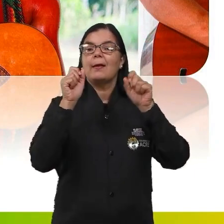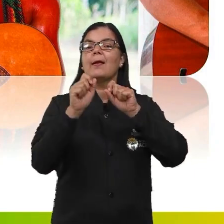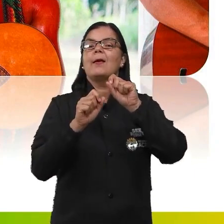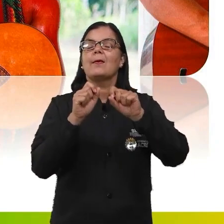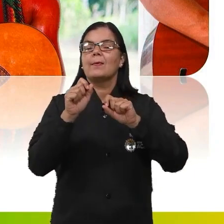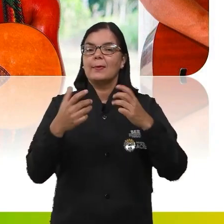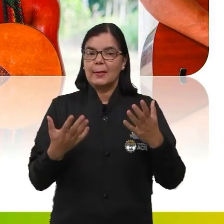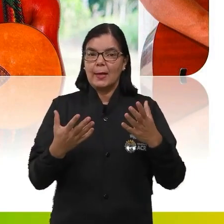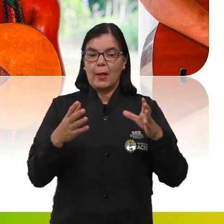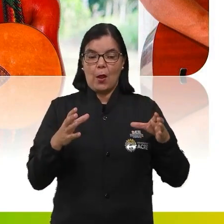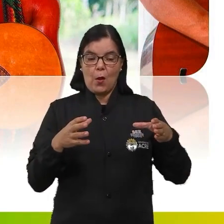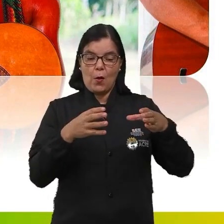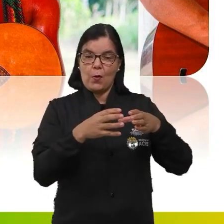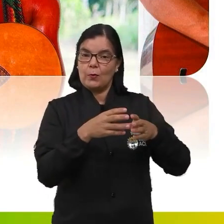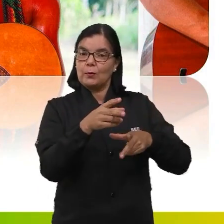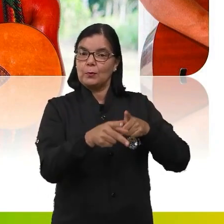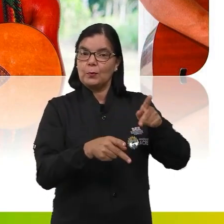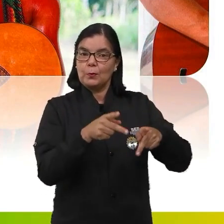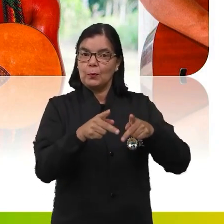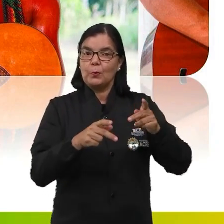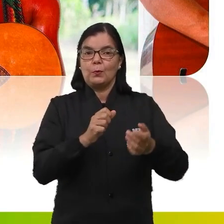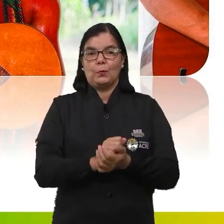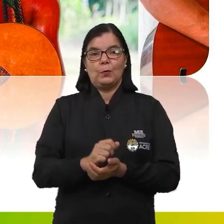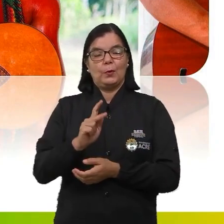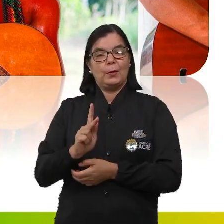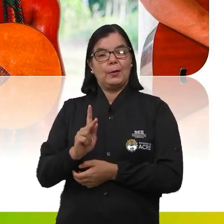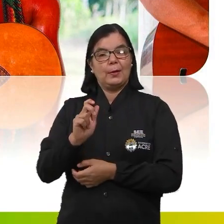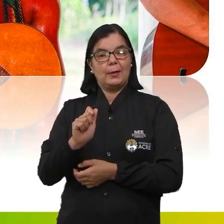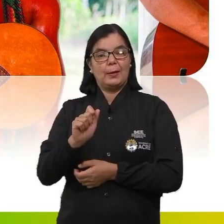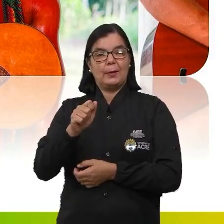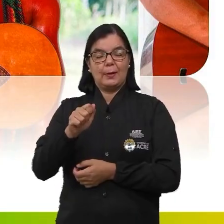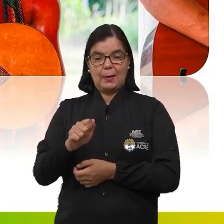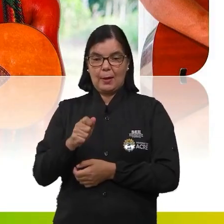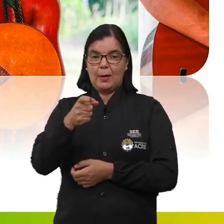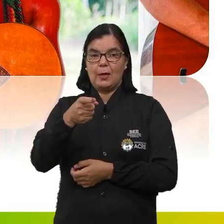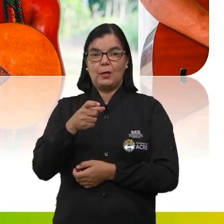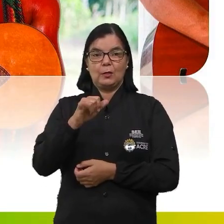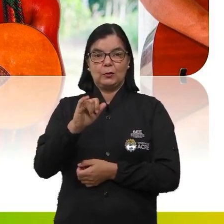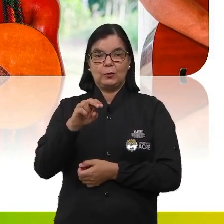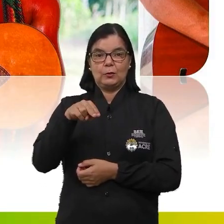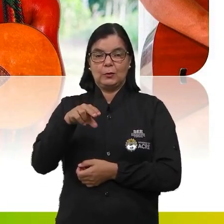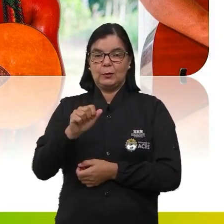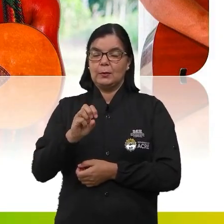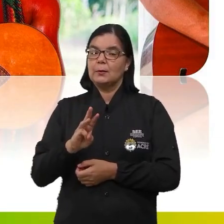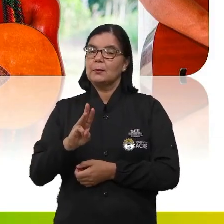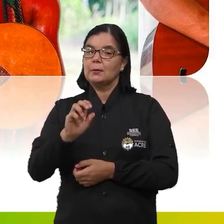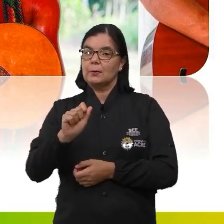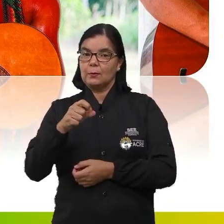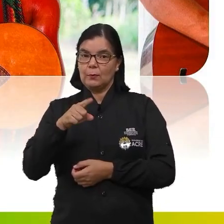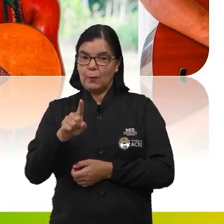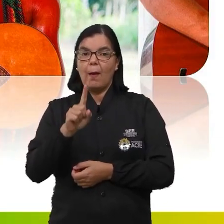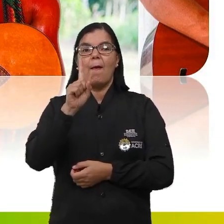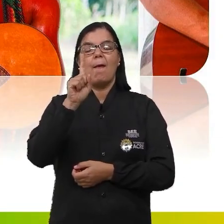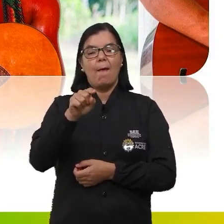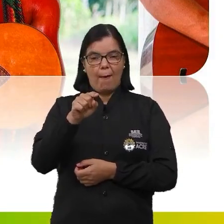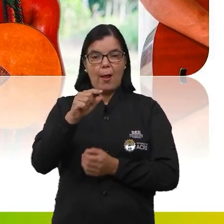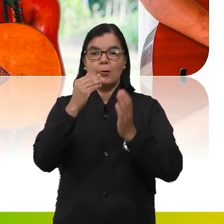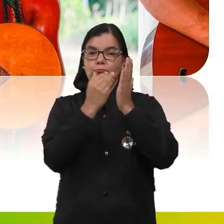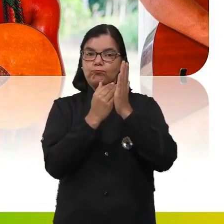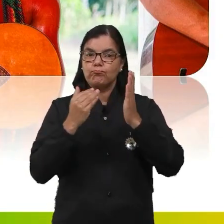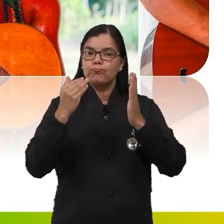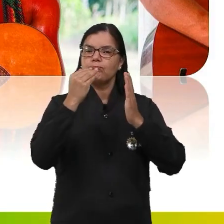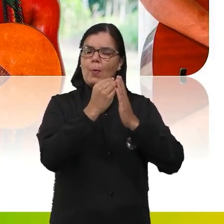daí. Os povos Runicuí, que é conhecido também como Kaxinawá, é um dos